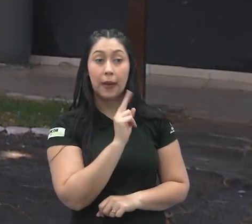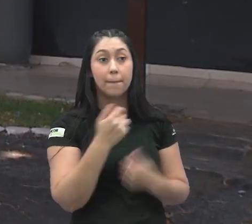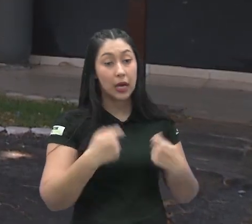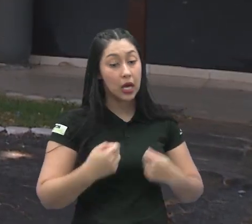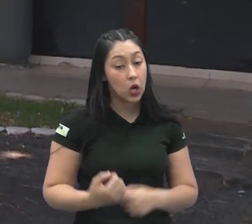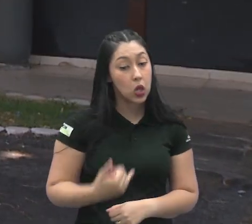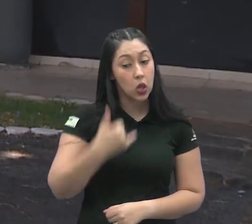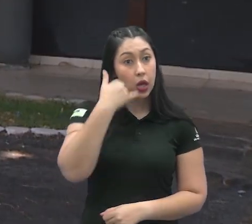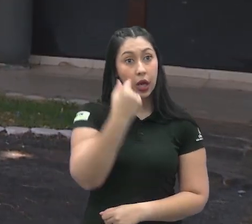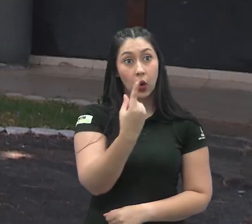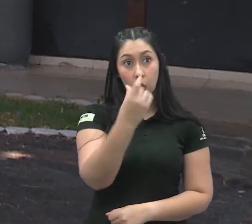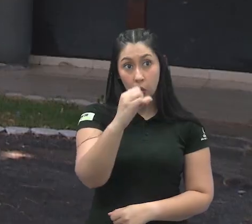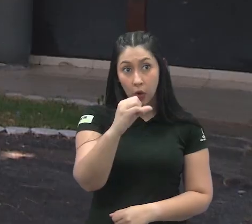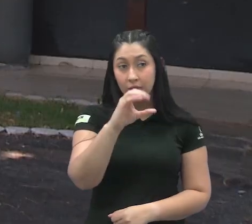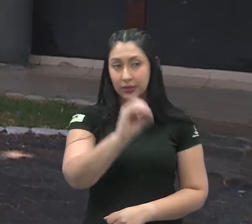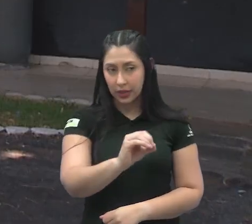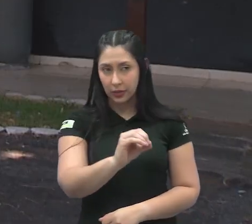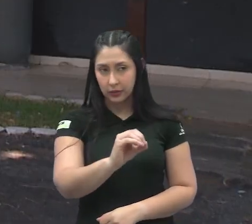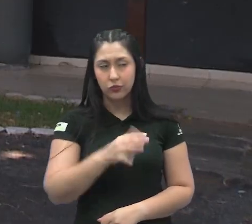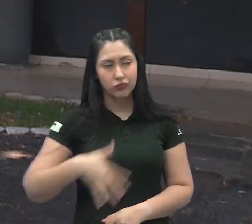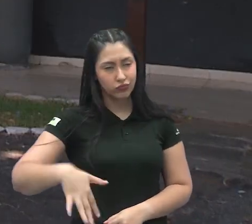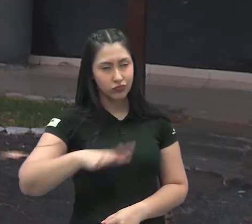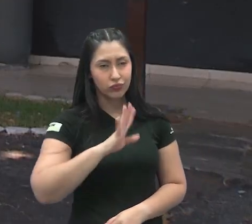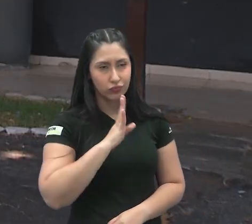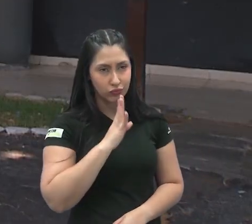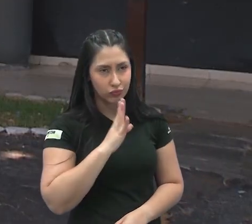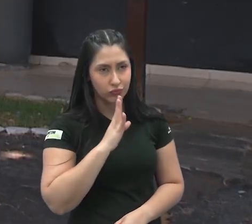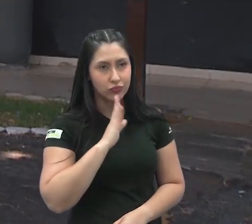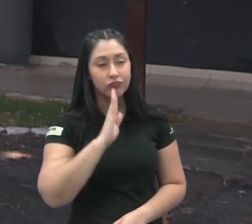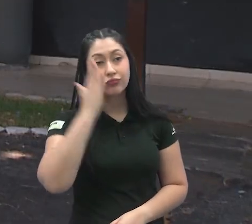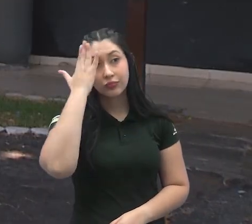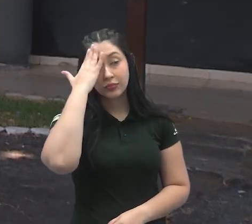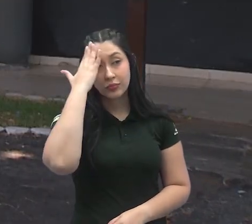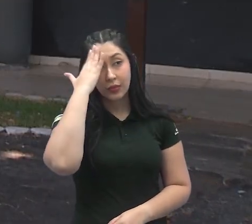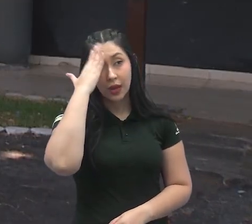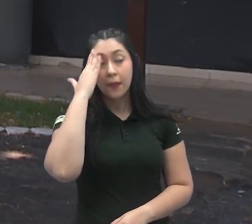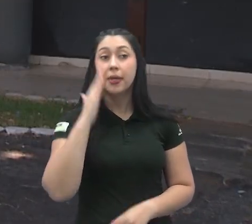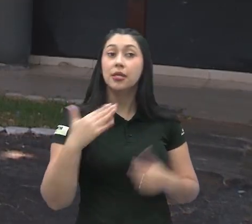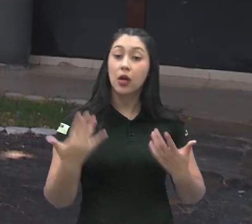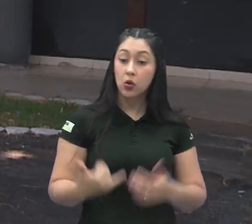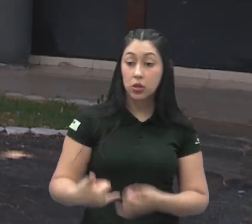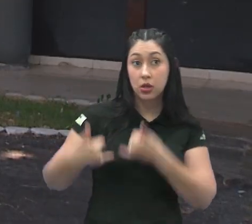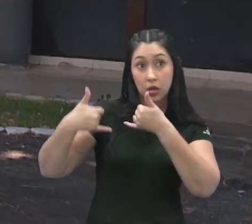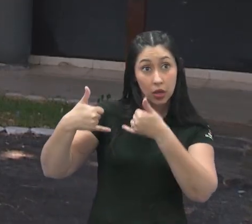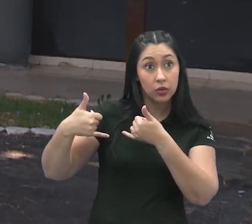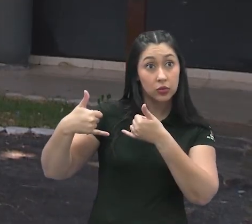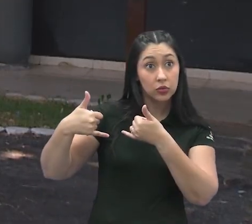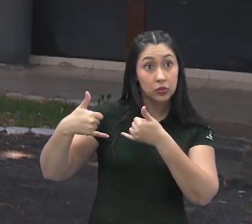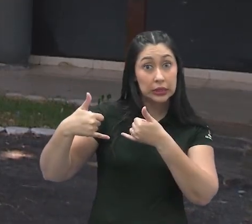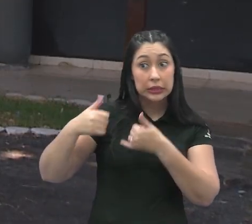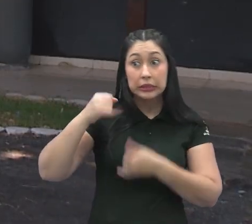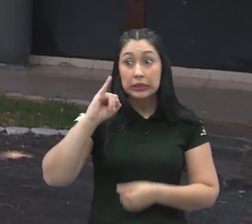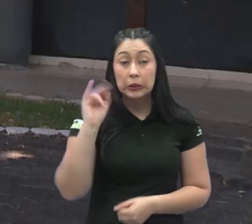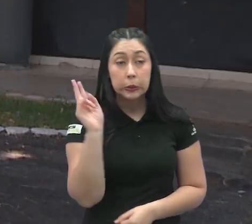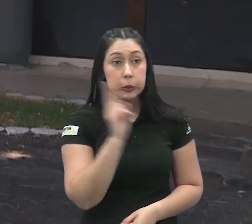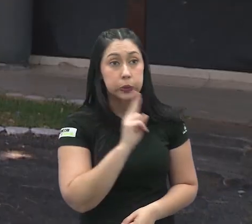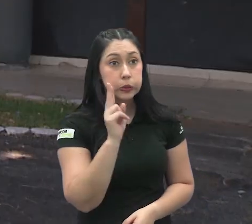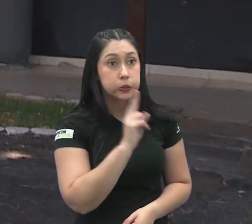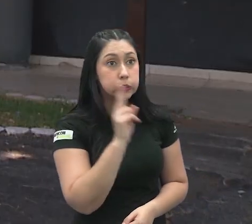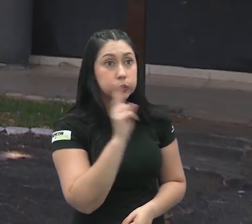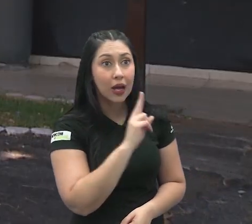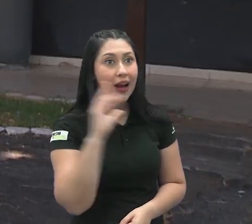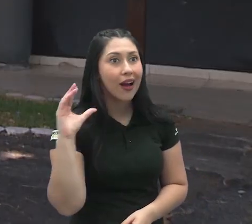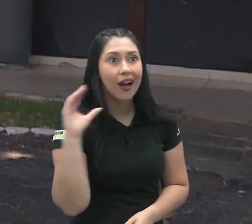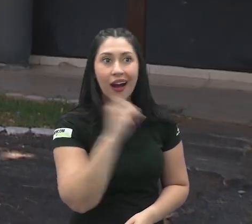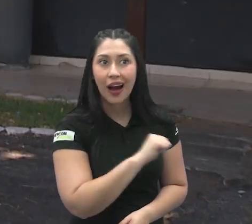Militar é o 190. É o telefone que todo mundo lembra, todo mundo conhece e assim, através desse telefone, numa situação de